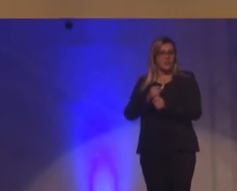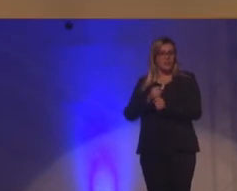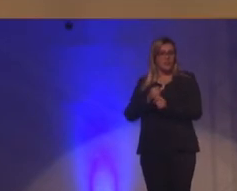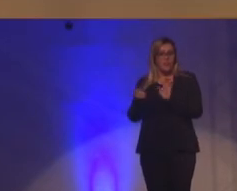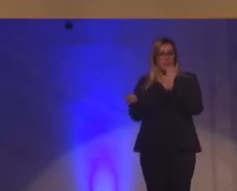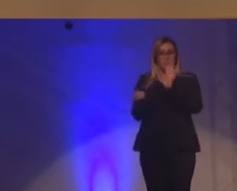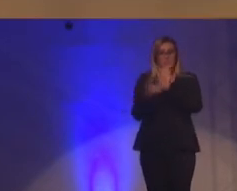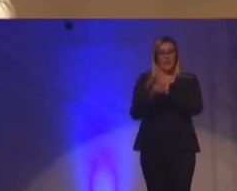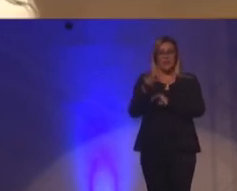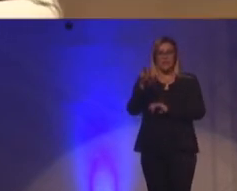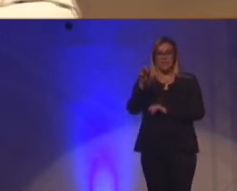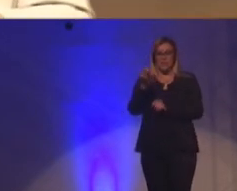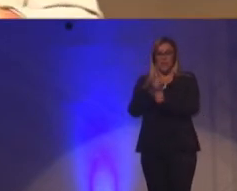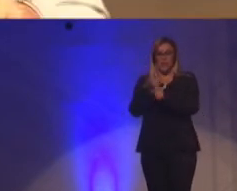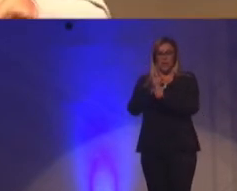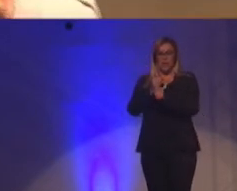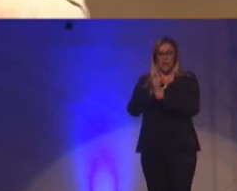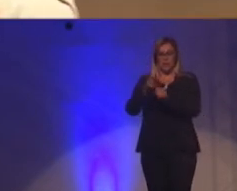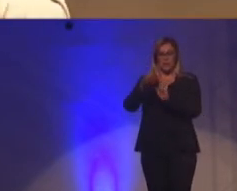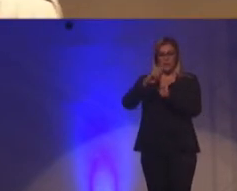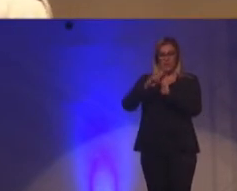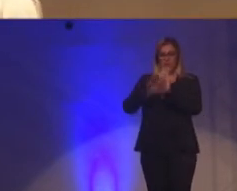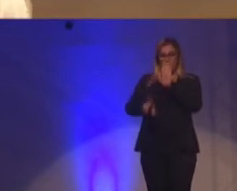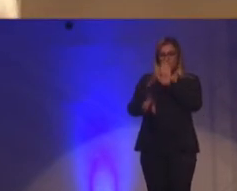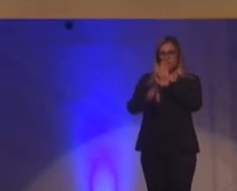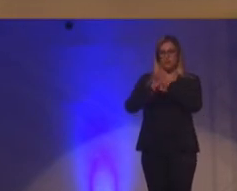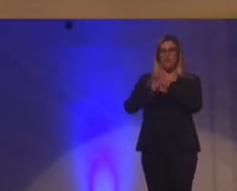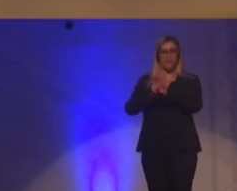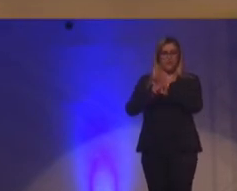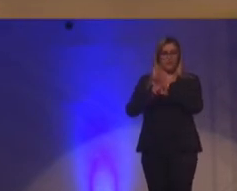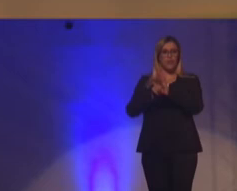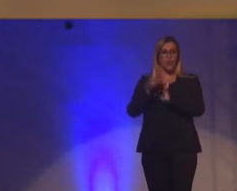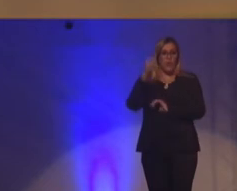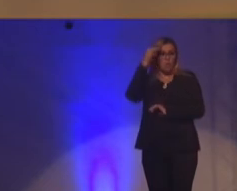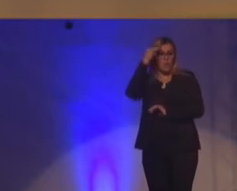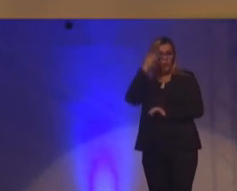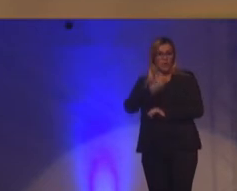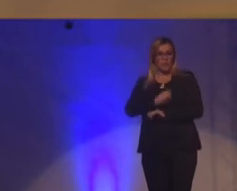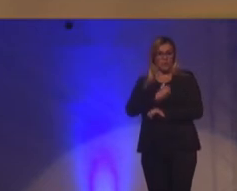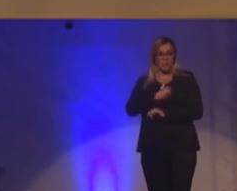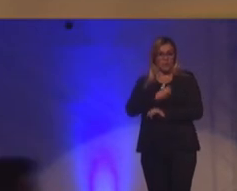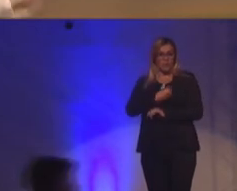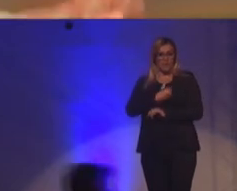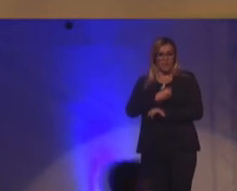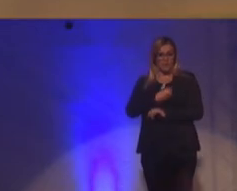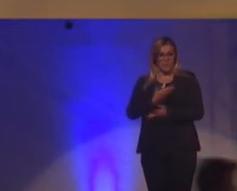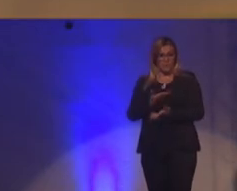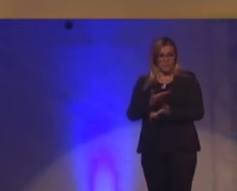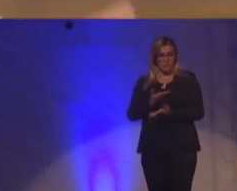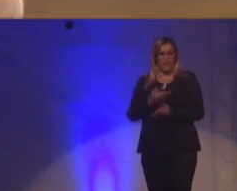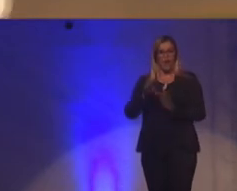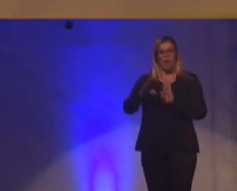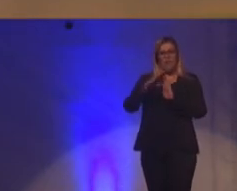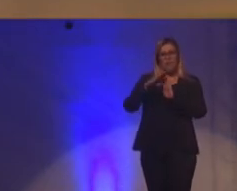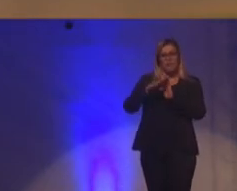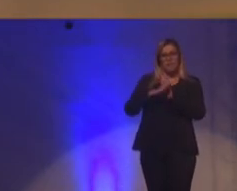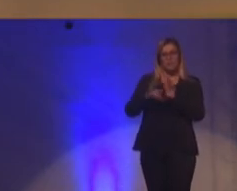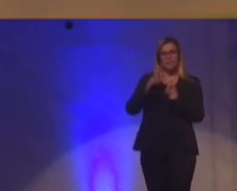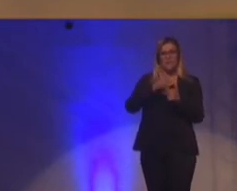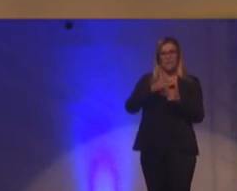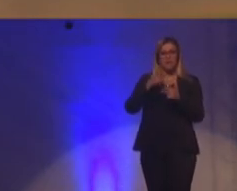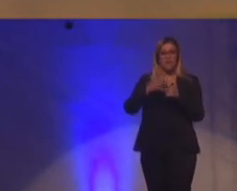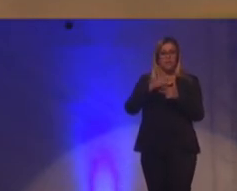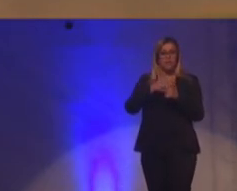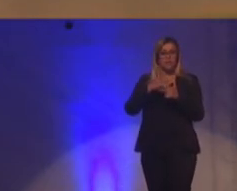os 50 anos de regulamentação da profissão, é o documentário Memória Viva, uma websérie de fisioterapia e uma